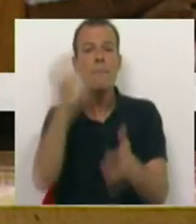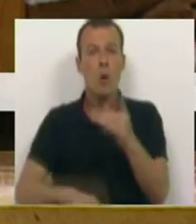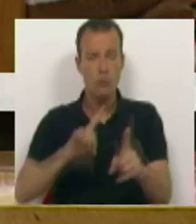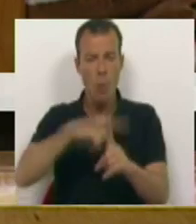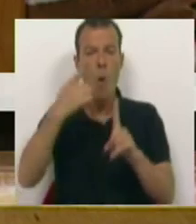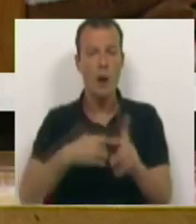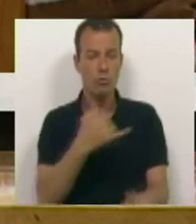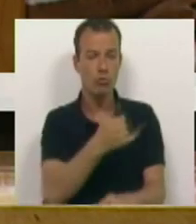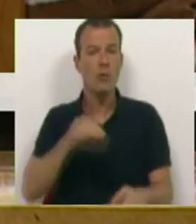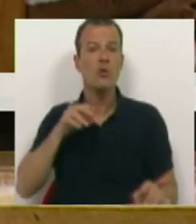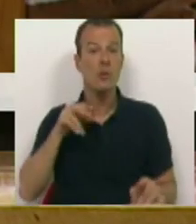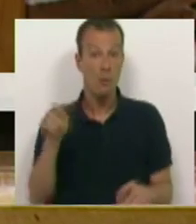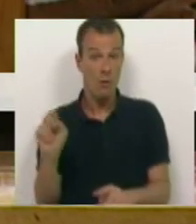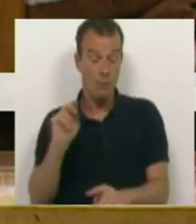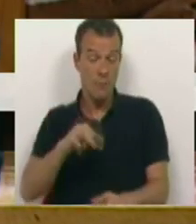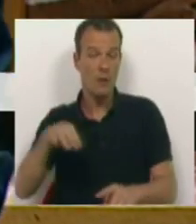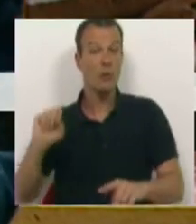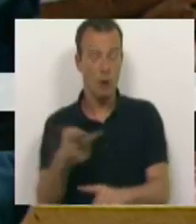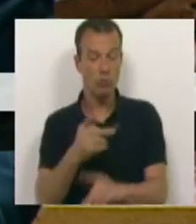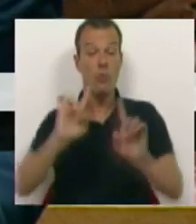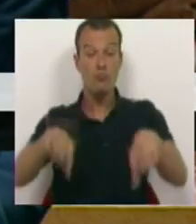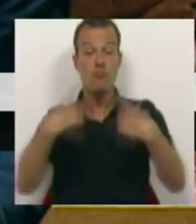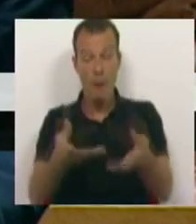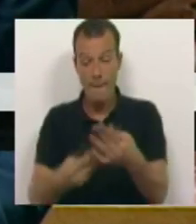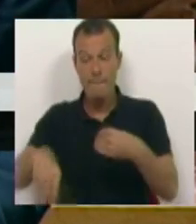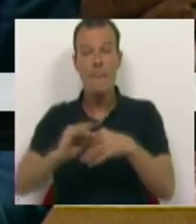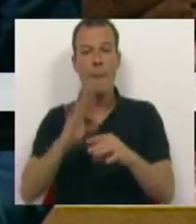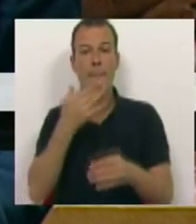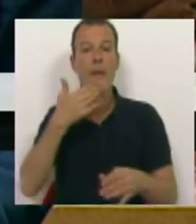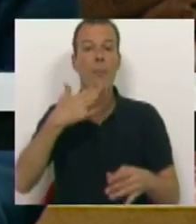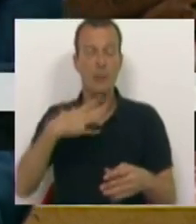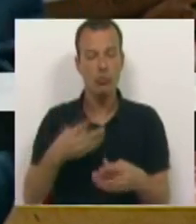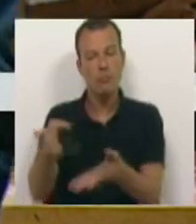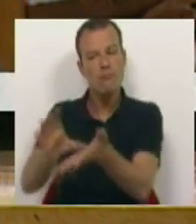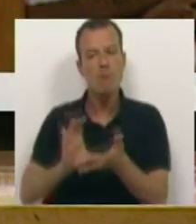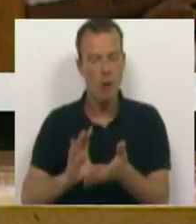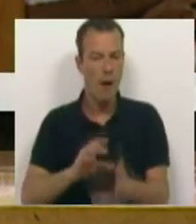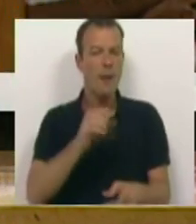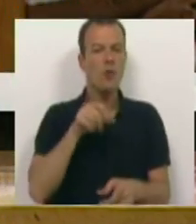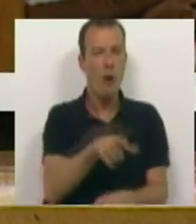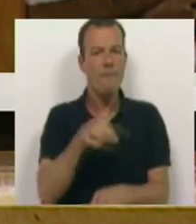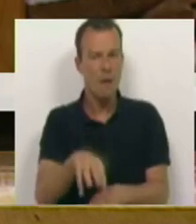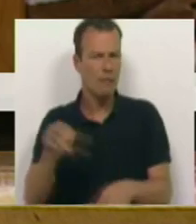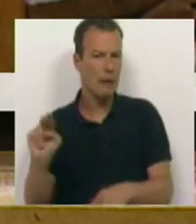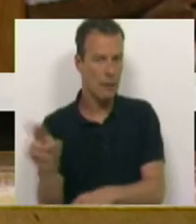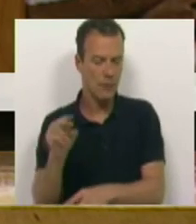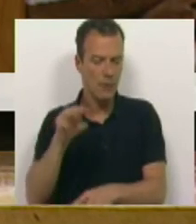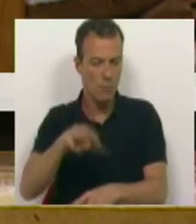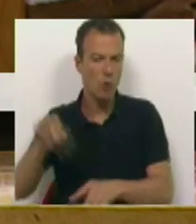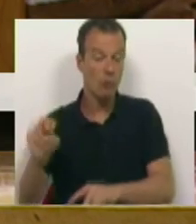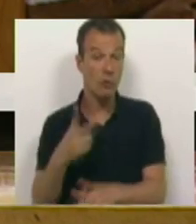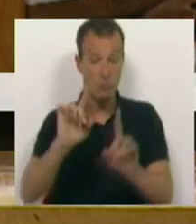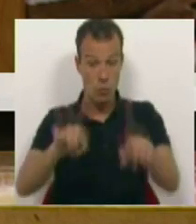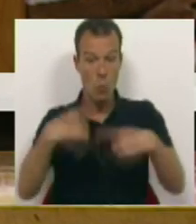Estado. Pedem, além disso, um empréstimo ao Estado de 3.900 euros. Mas, em vez de continuarem a pagar o imposto